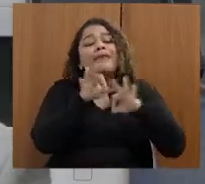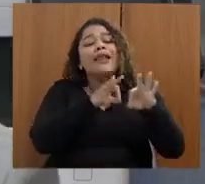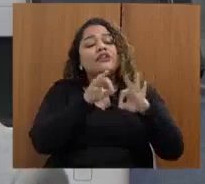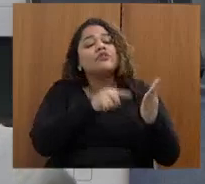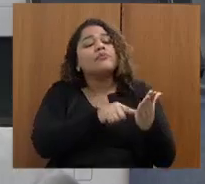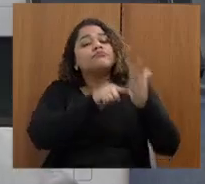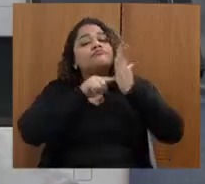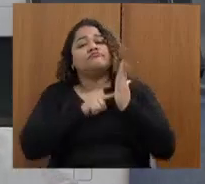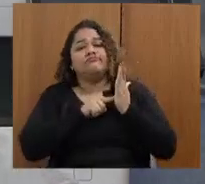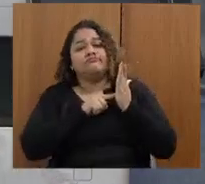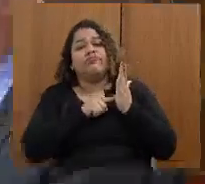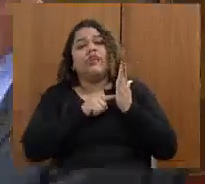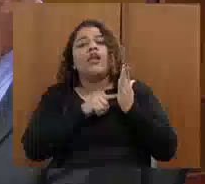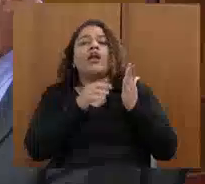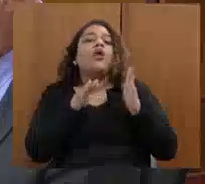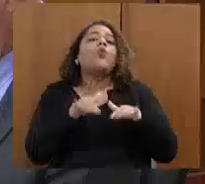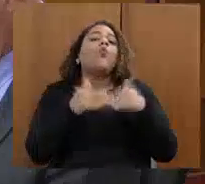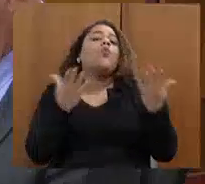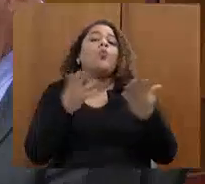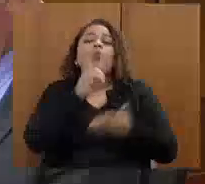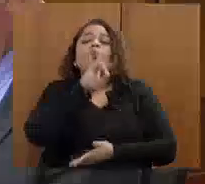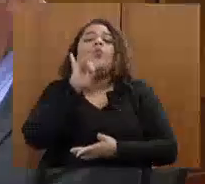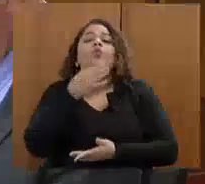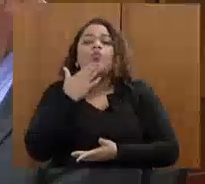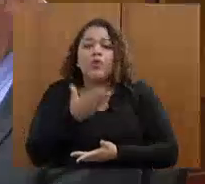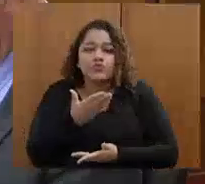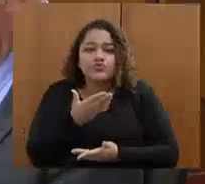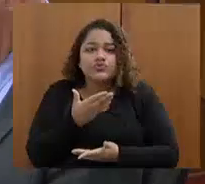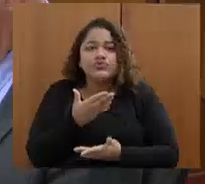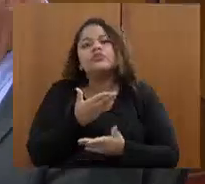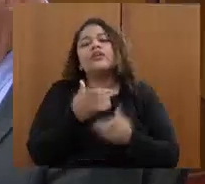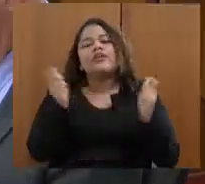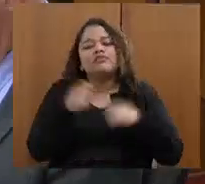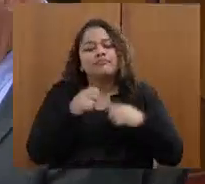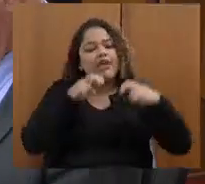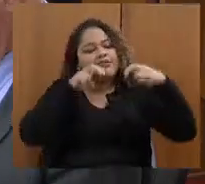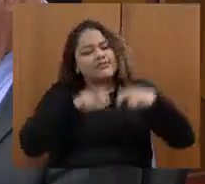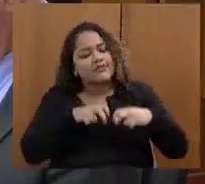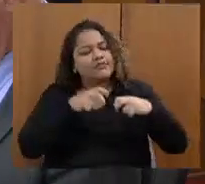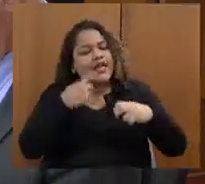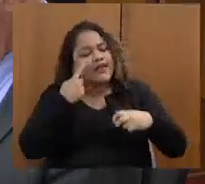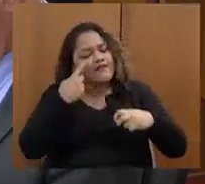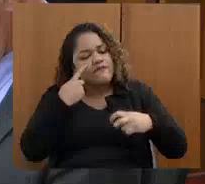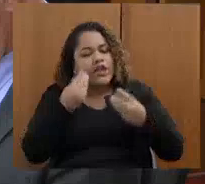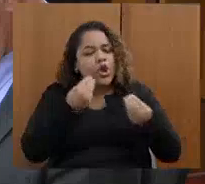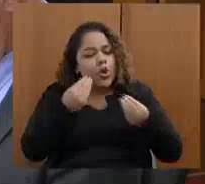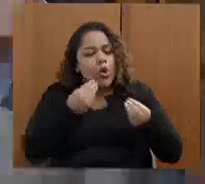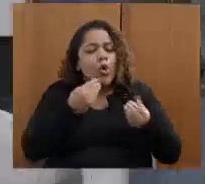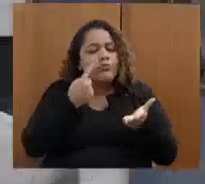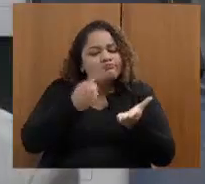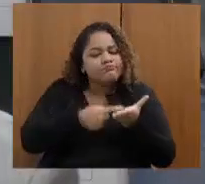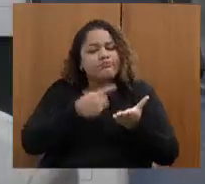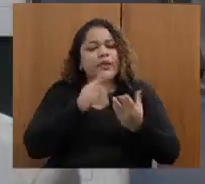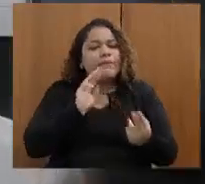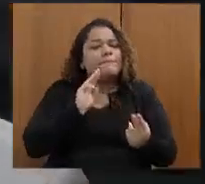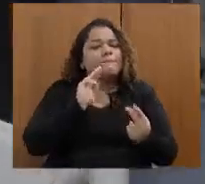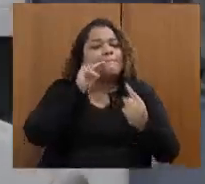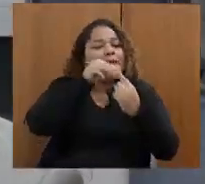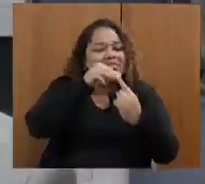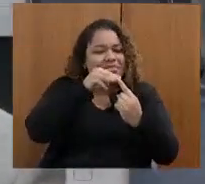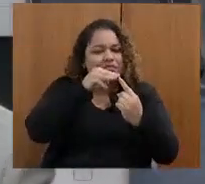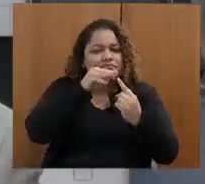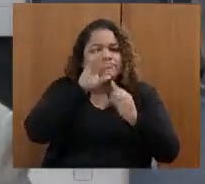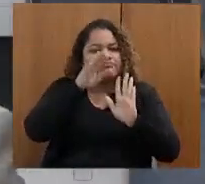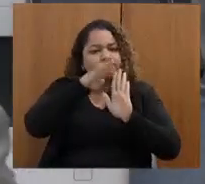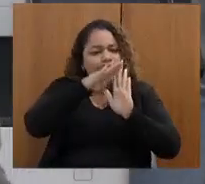sentar para traçar essas metas de levar adiante e a concretização desses restaurantes universitários bem cômodos